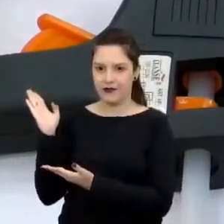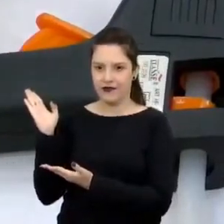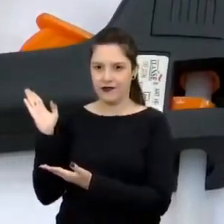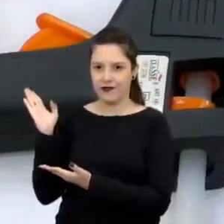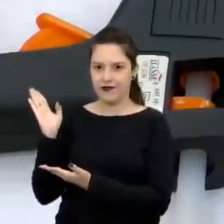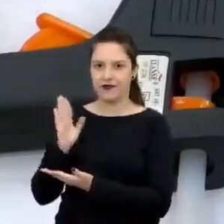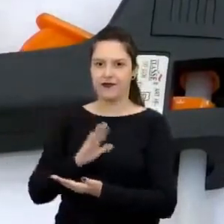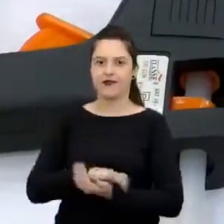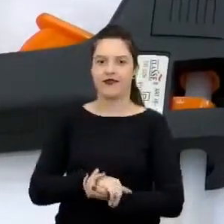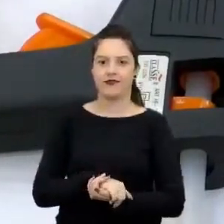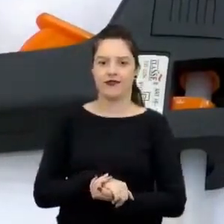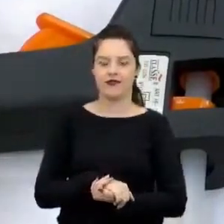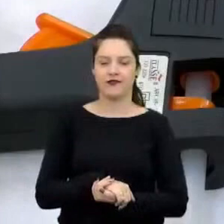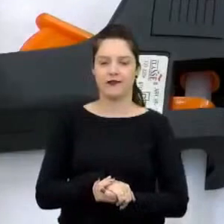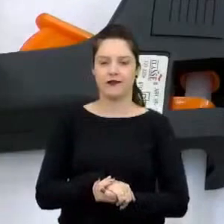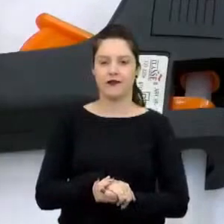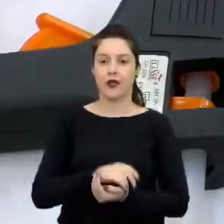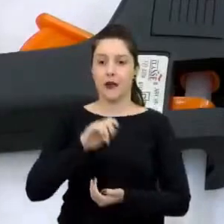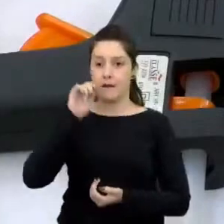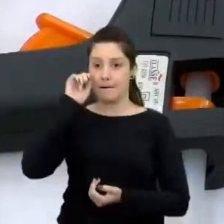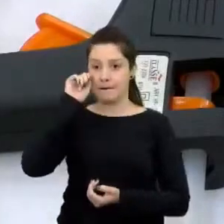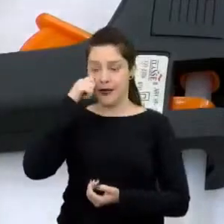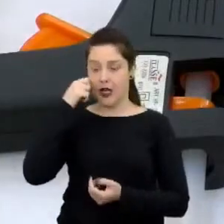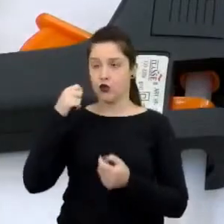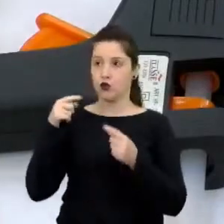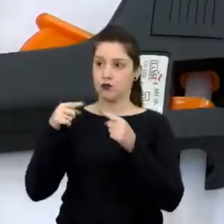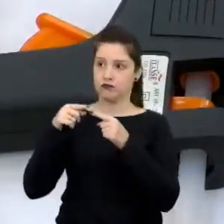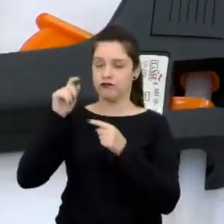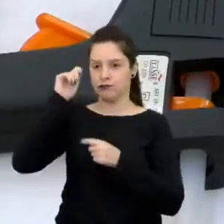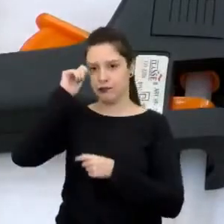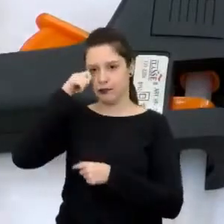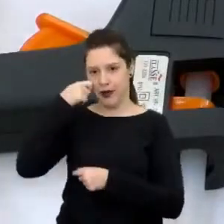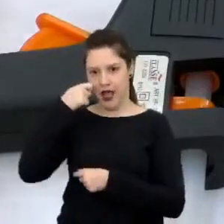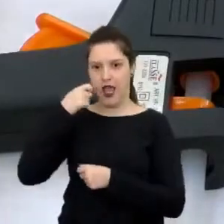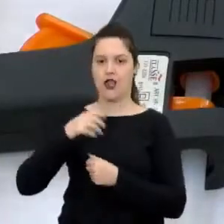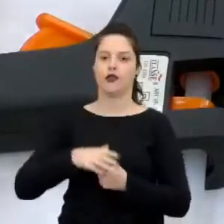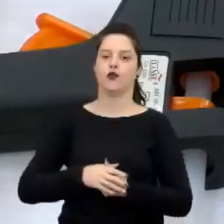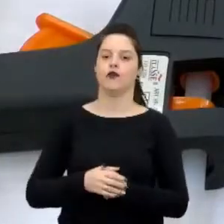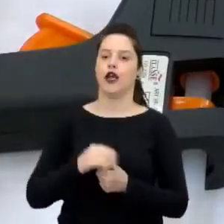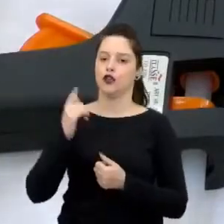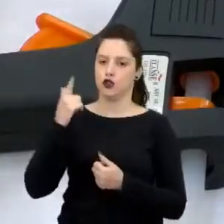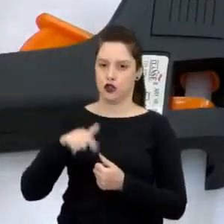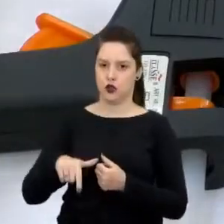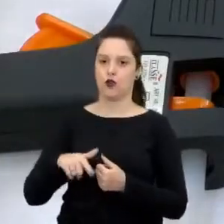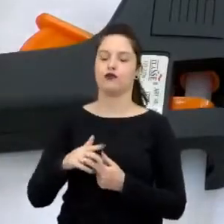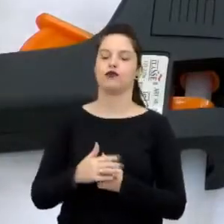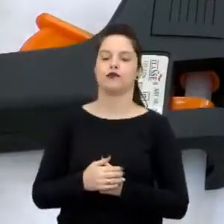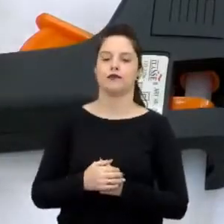Torce um fiozinho, preto com preto, torce o fiozinho de novo.